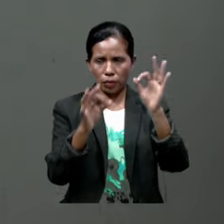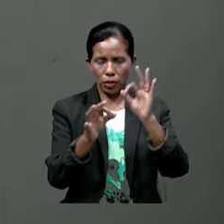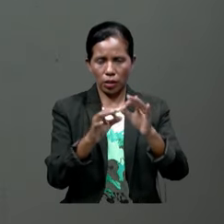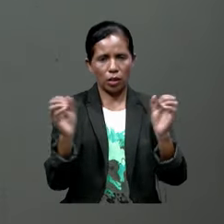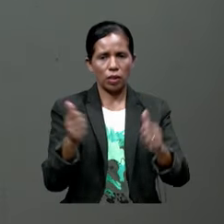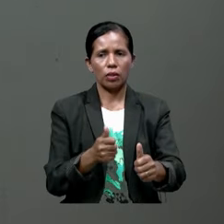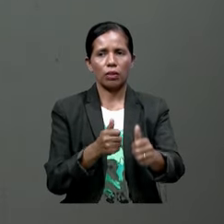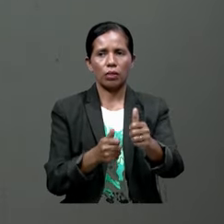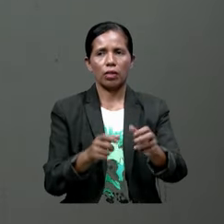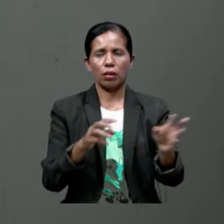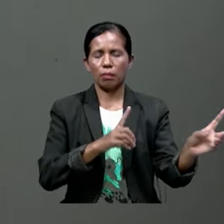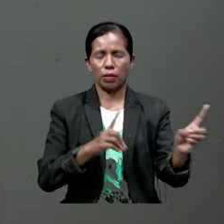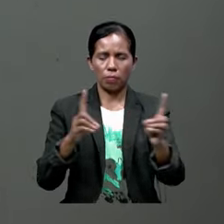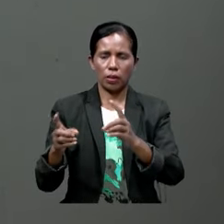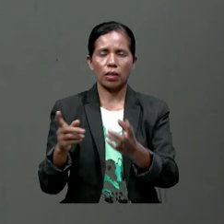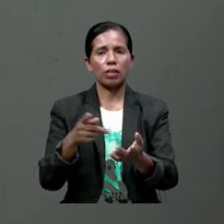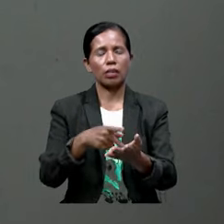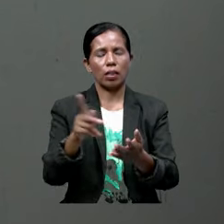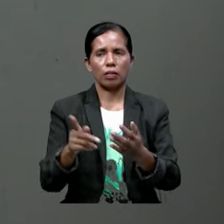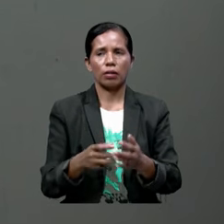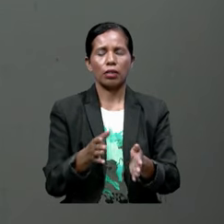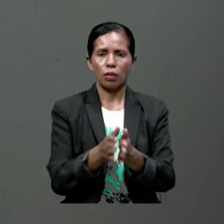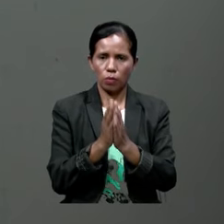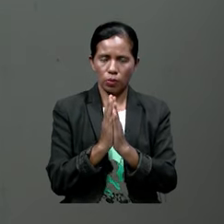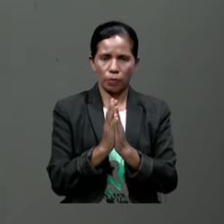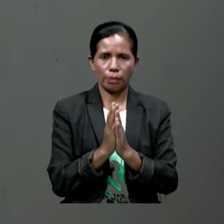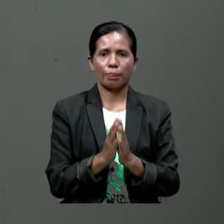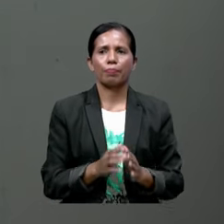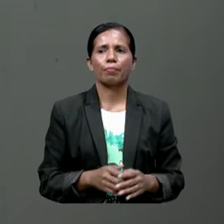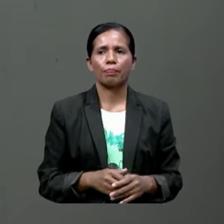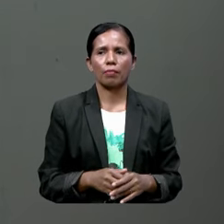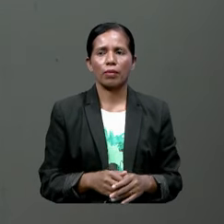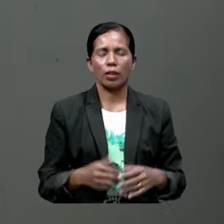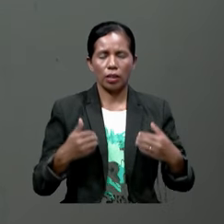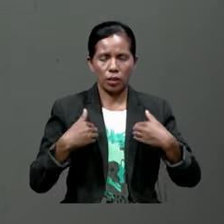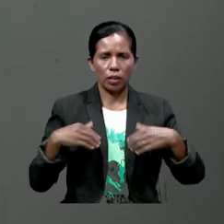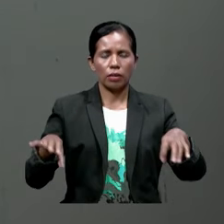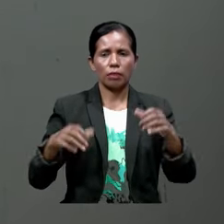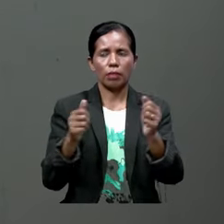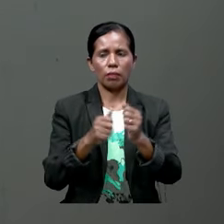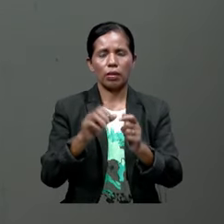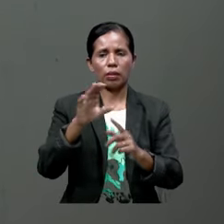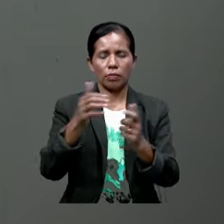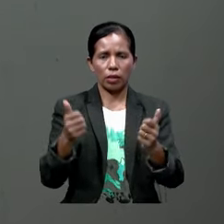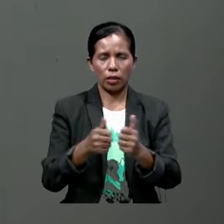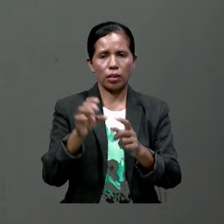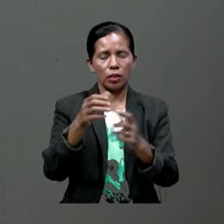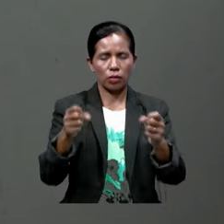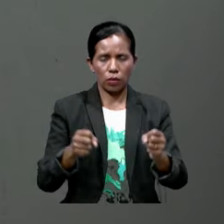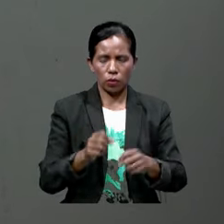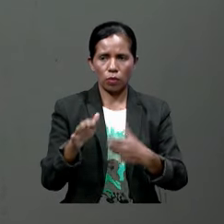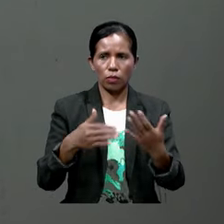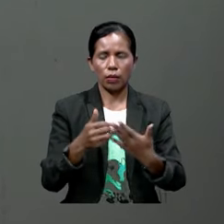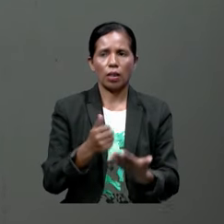tu tá implementação são grande está justo para e a cooperação lilo e tenha se fiel desse suco será beleza